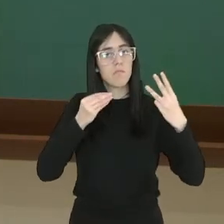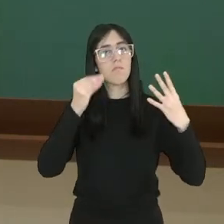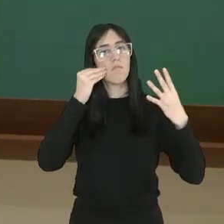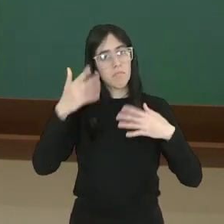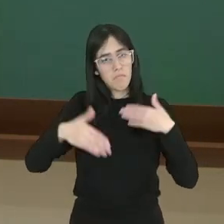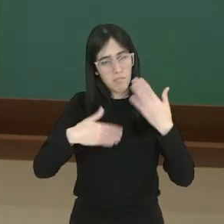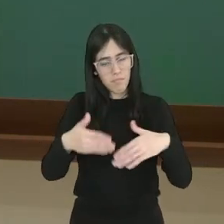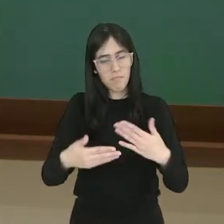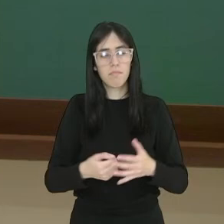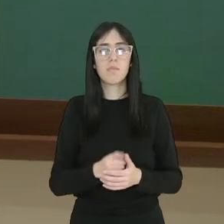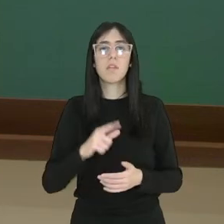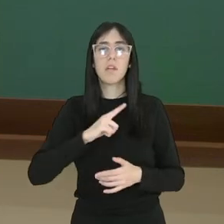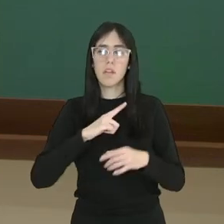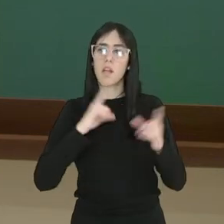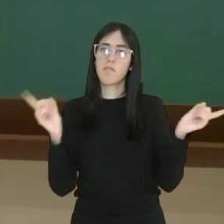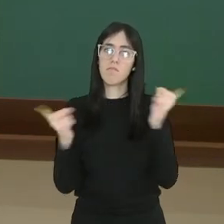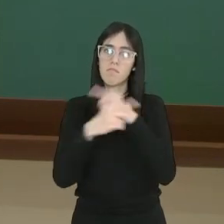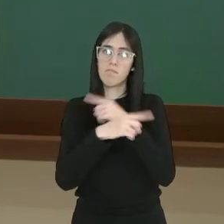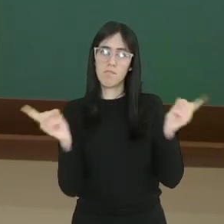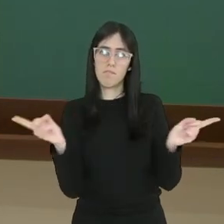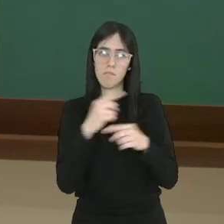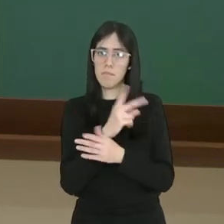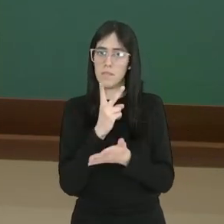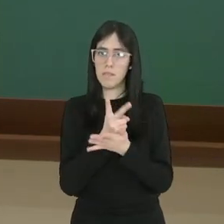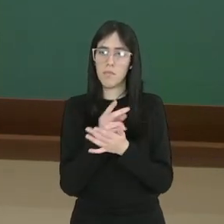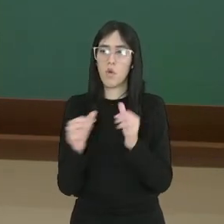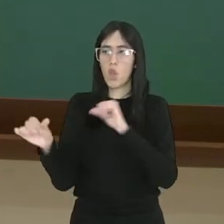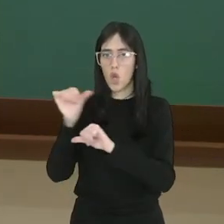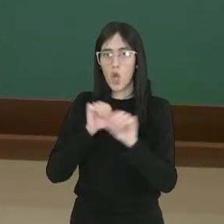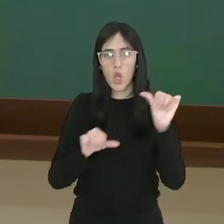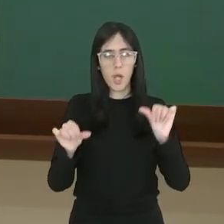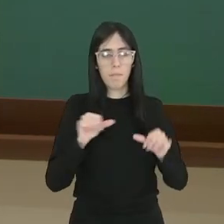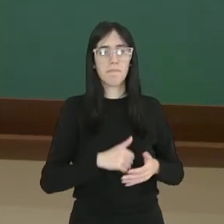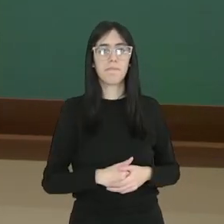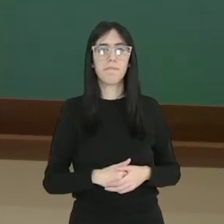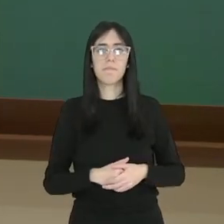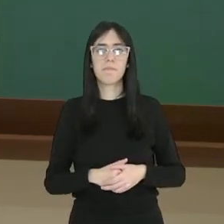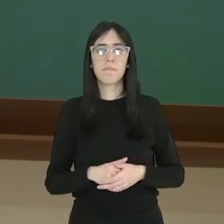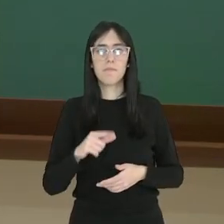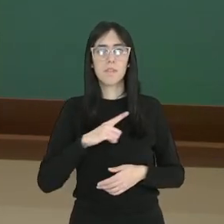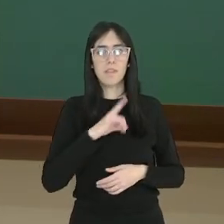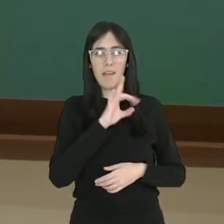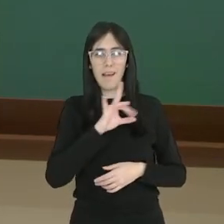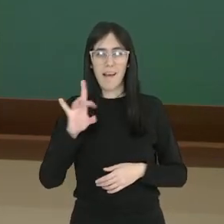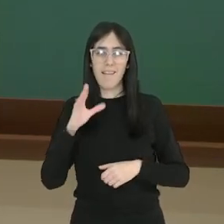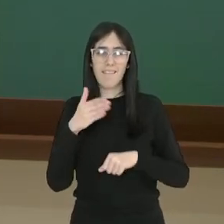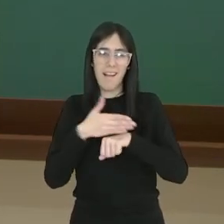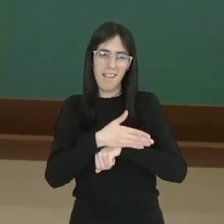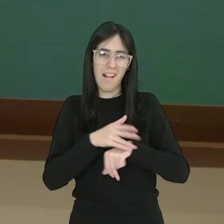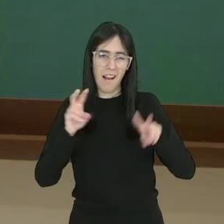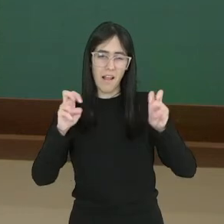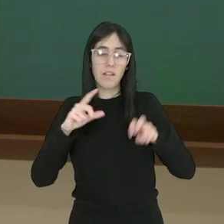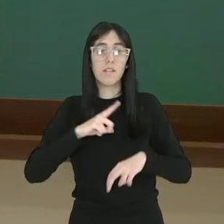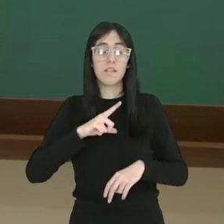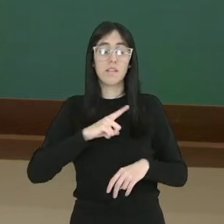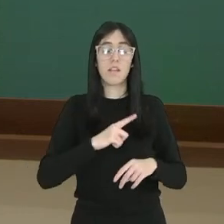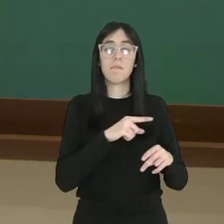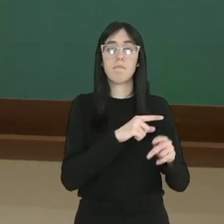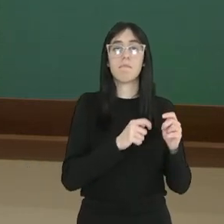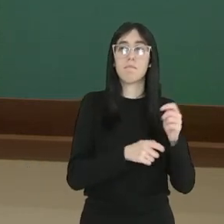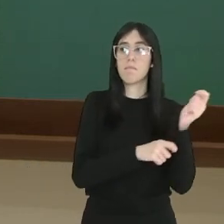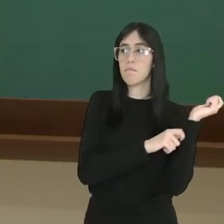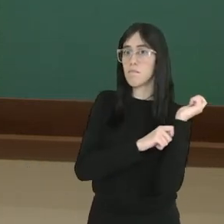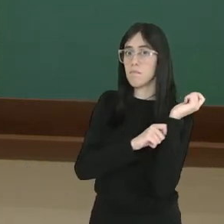alternando, então, entre o ataque e a defesa. Cada inning vai ser o tempo que o time assume o ataque e a defesa. E